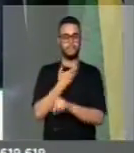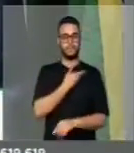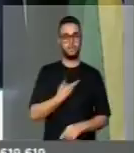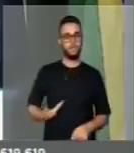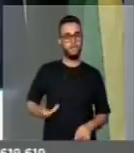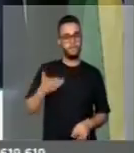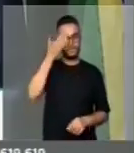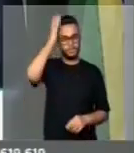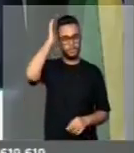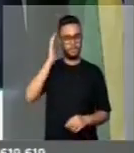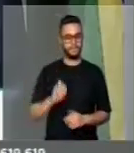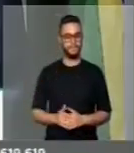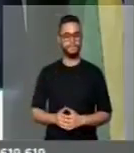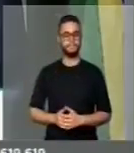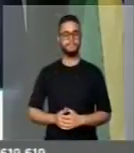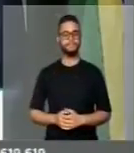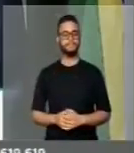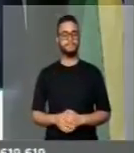Temer.